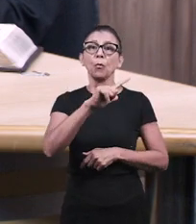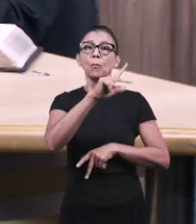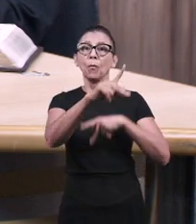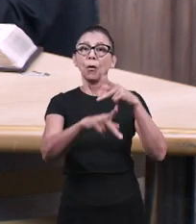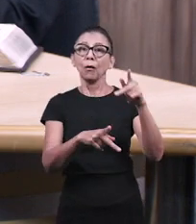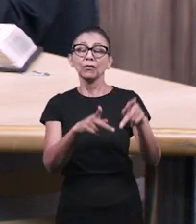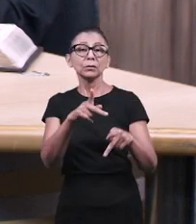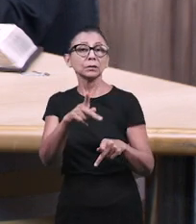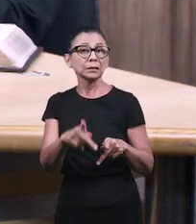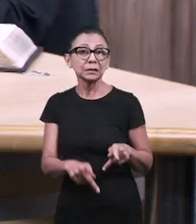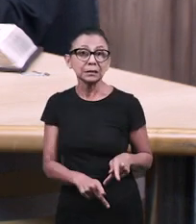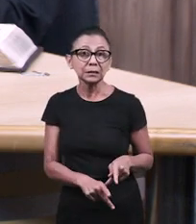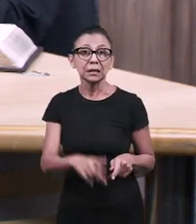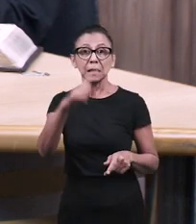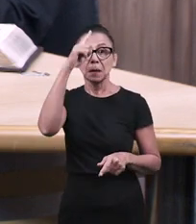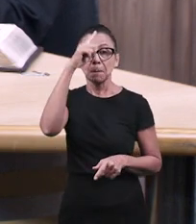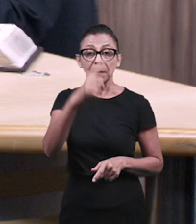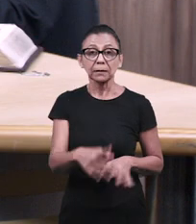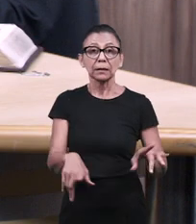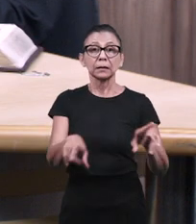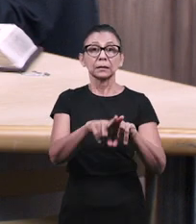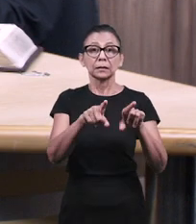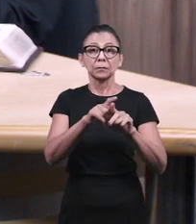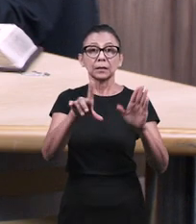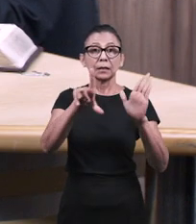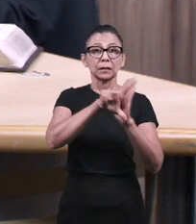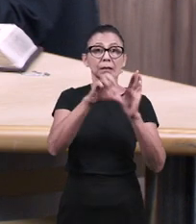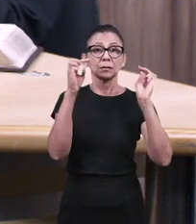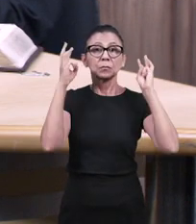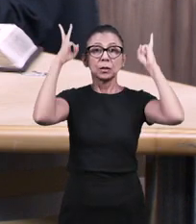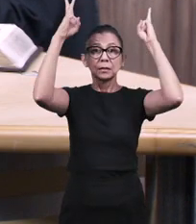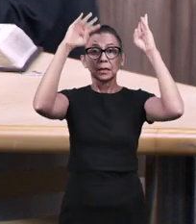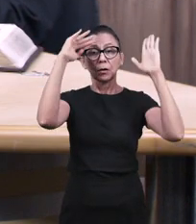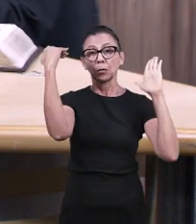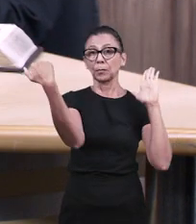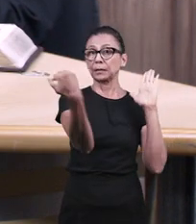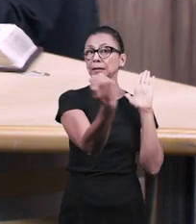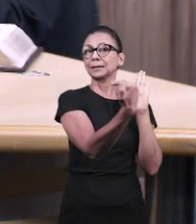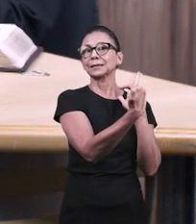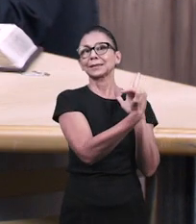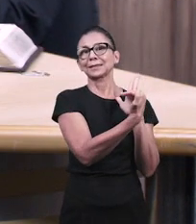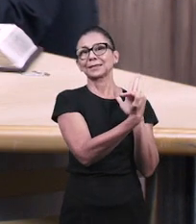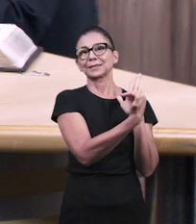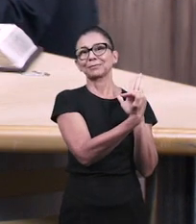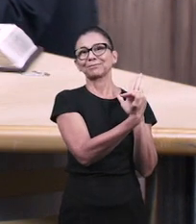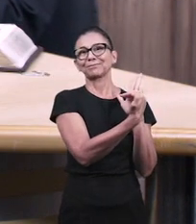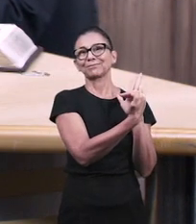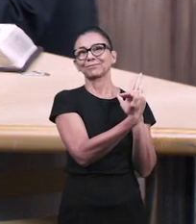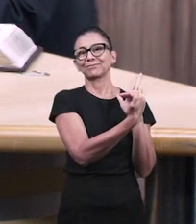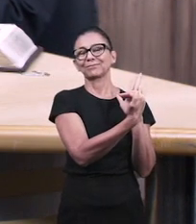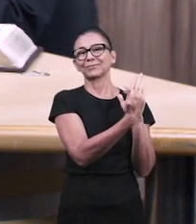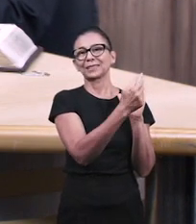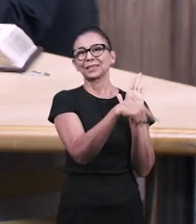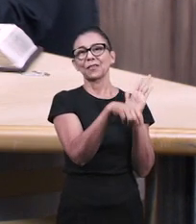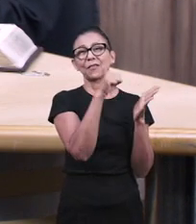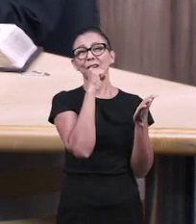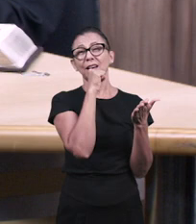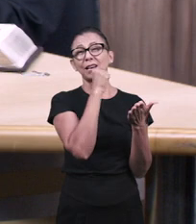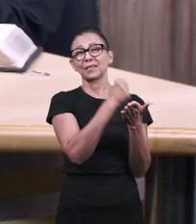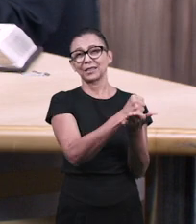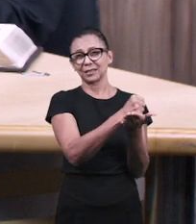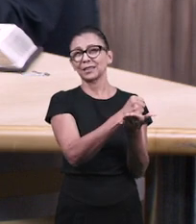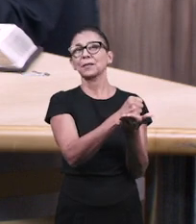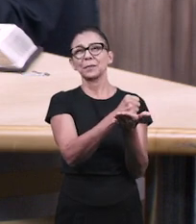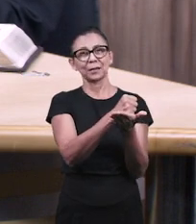gentios, e mandar-lhes que guardassem a lei de Moisés. Olha só, eles estavam na letra também. Eles estavam ainda no